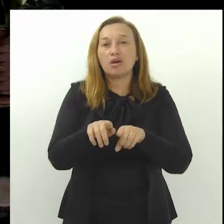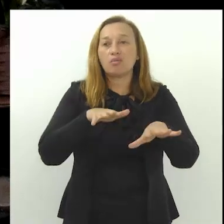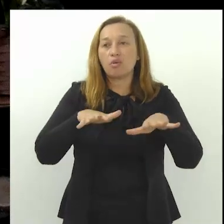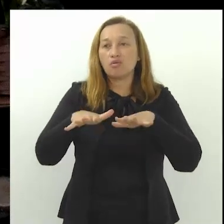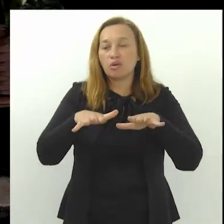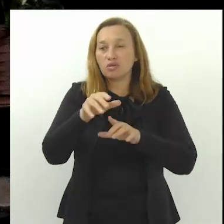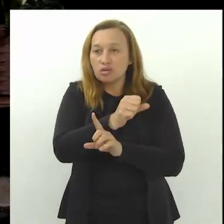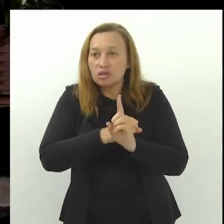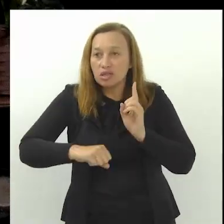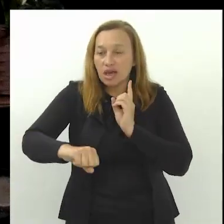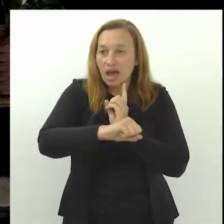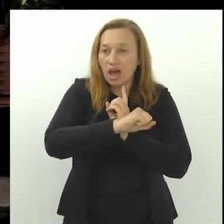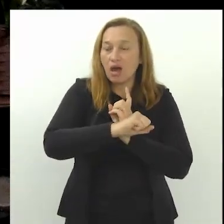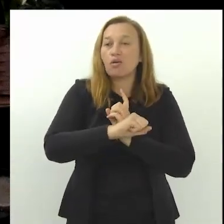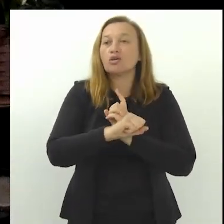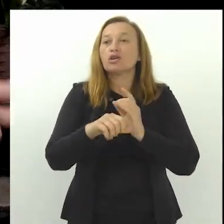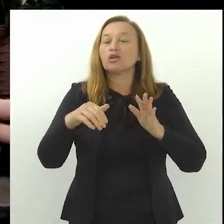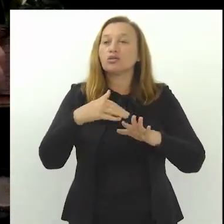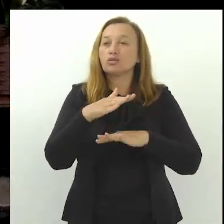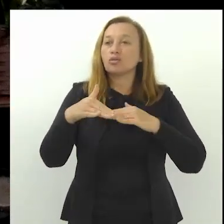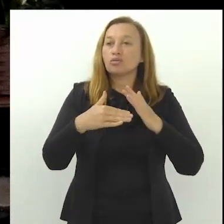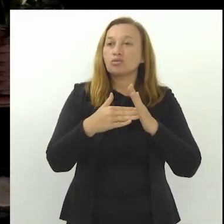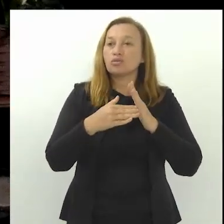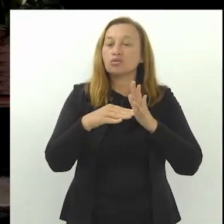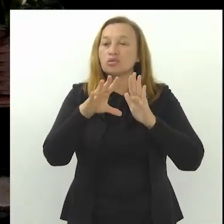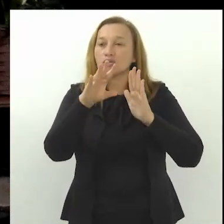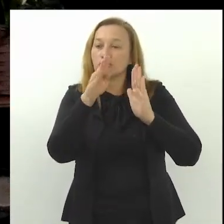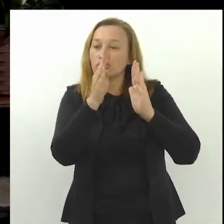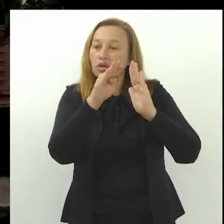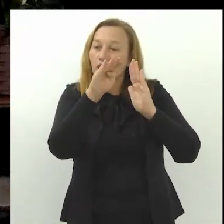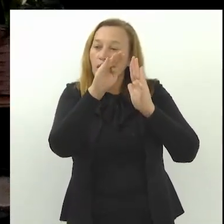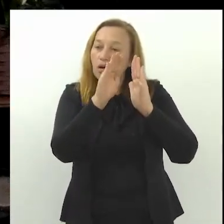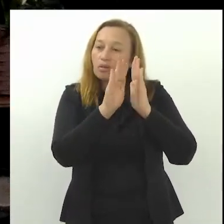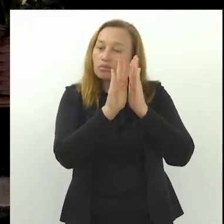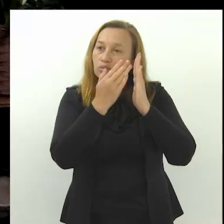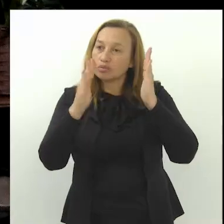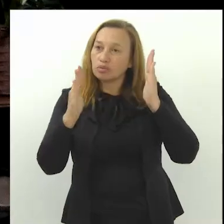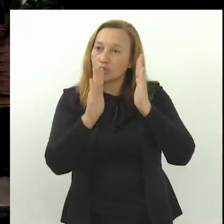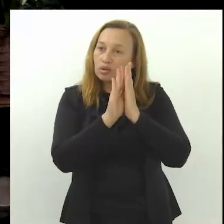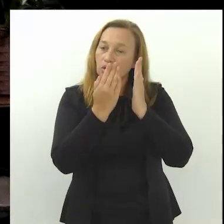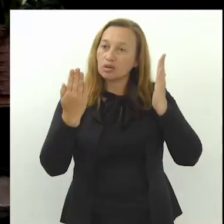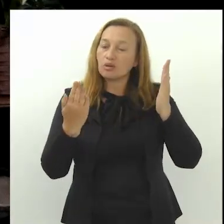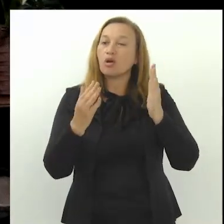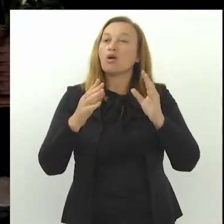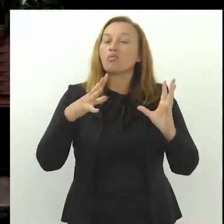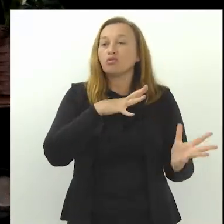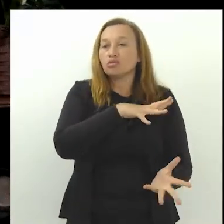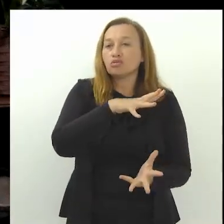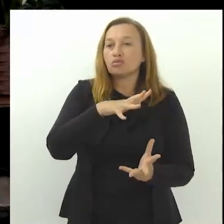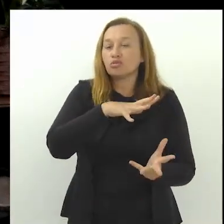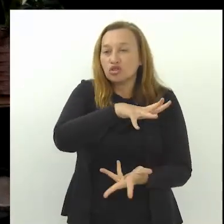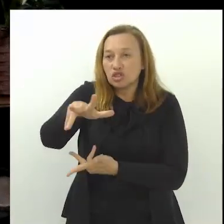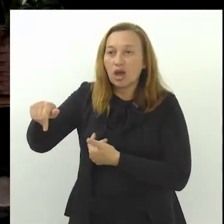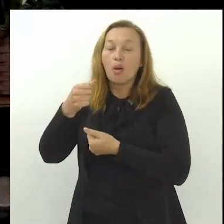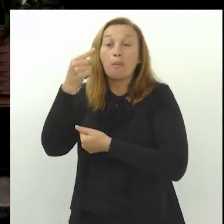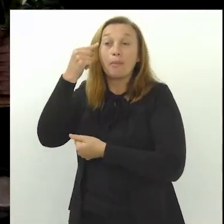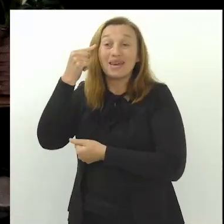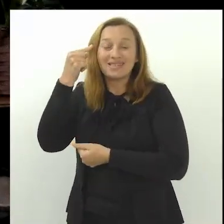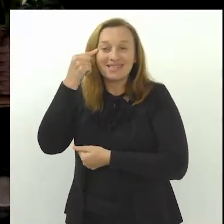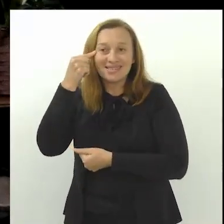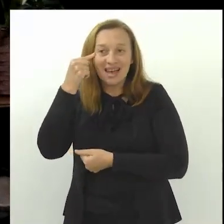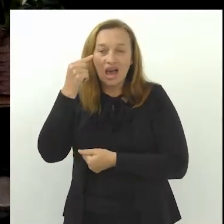de todas as dimensões, pautas e agendas, e que deu o recado mundial de que é preciso